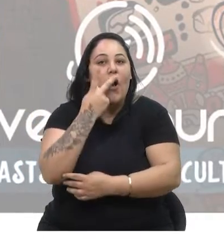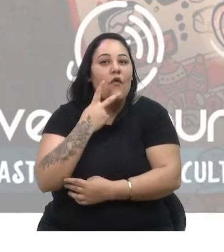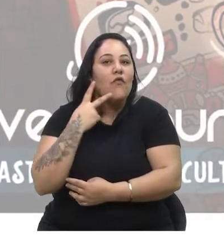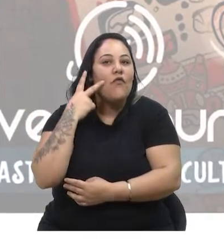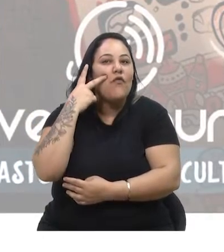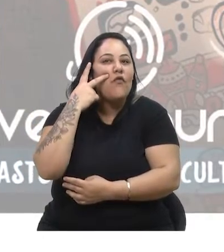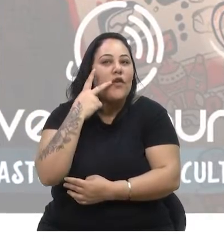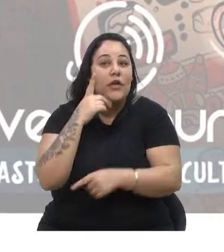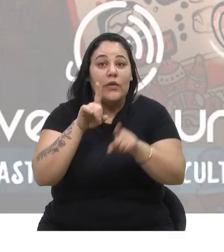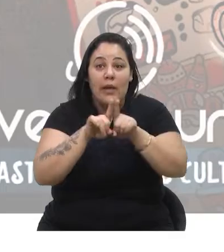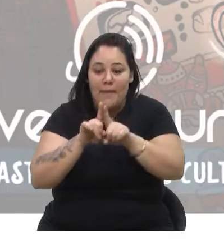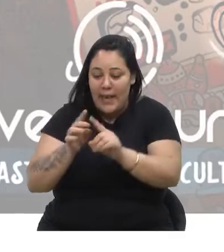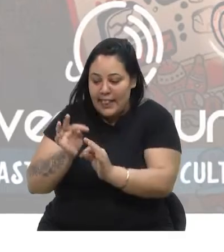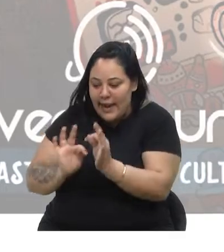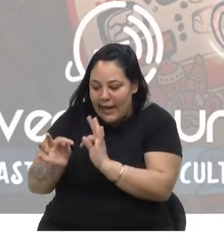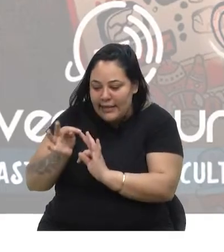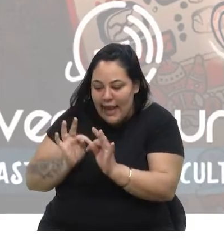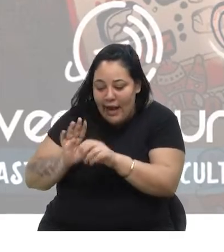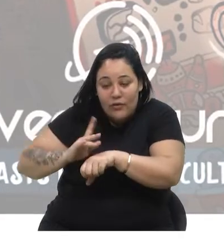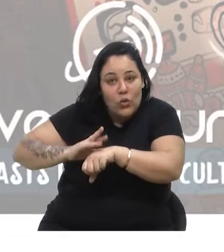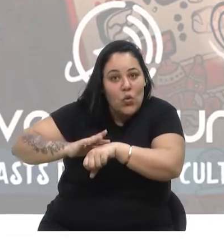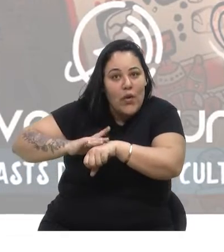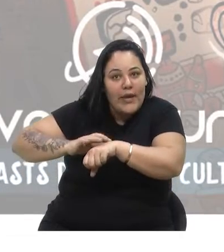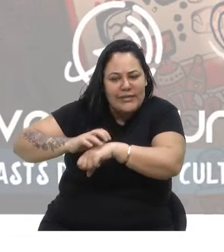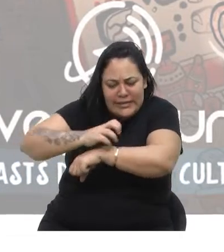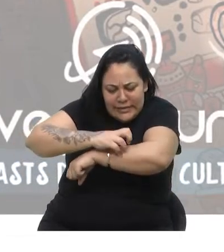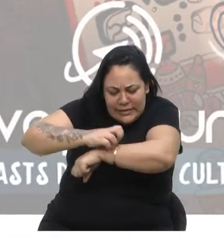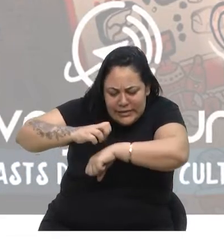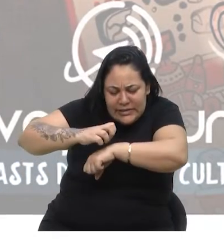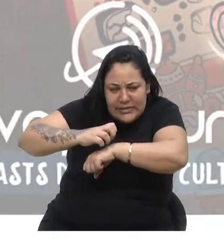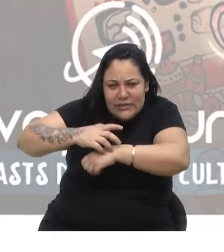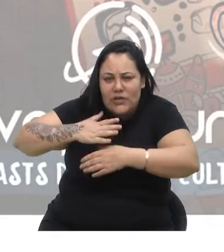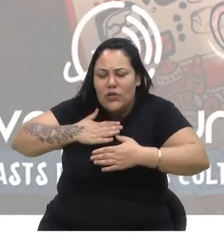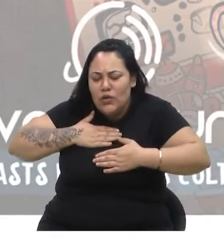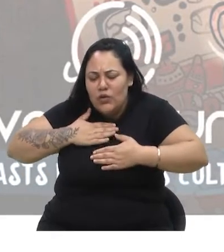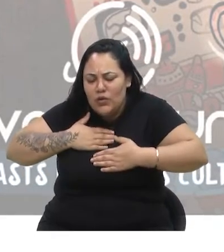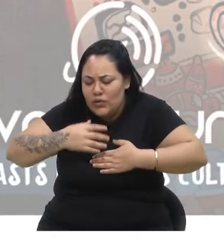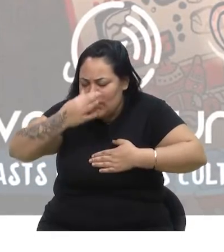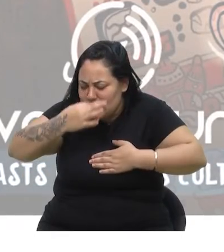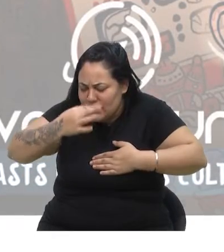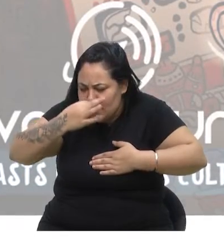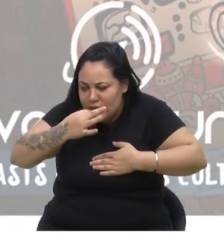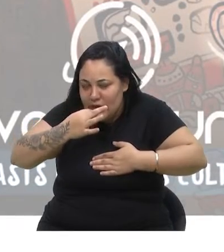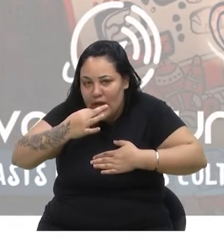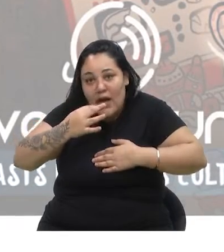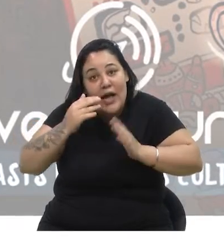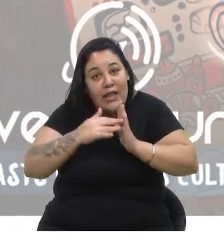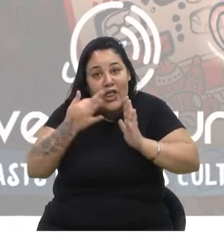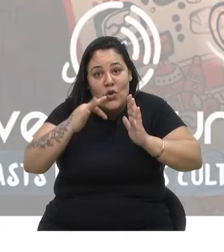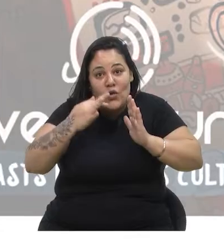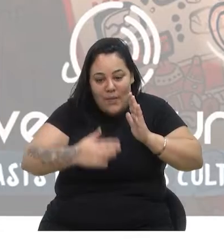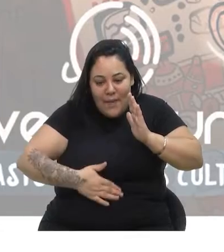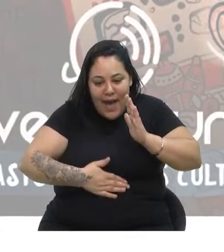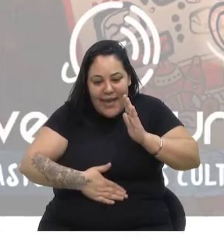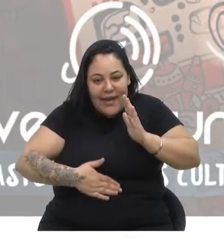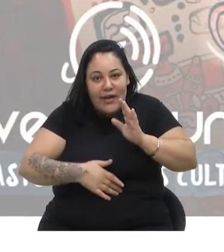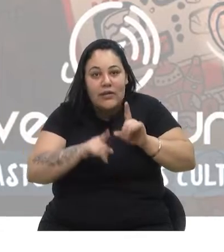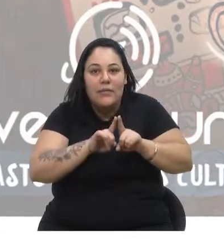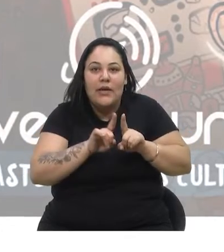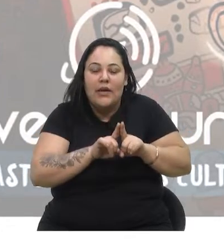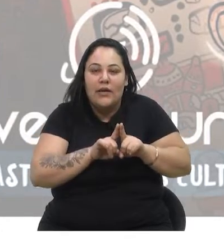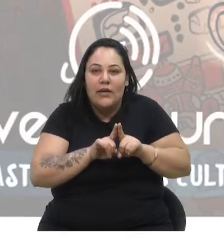vinho, além de tratar e prevenir várias doenças, como machucados, tosses e até dor de